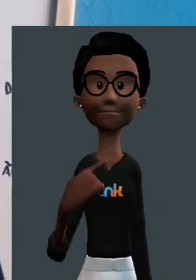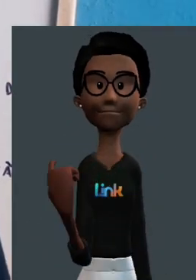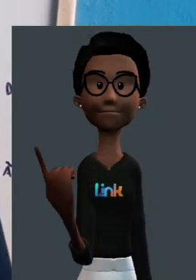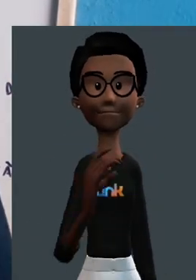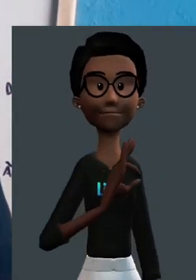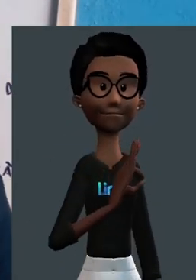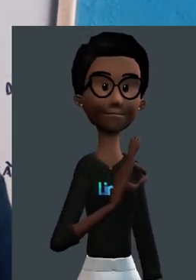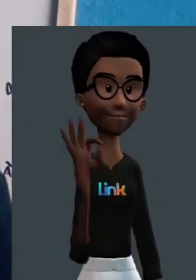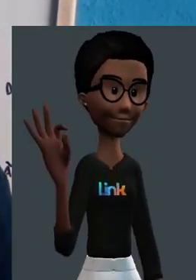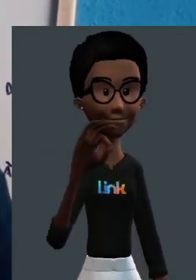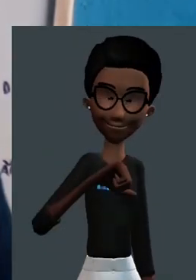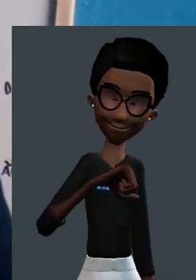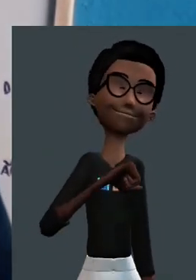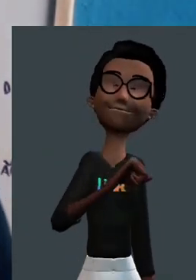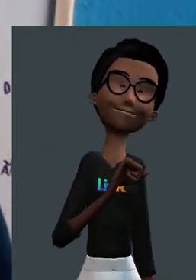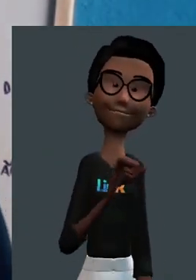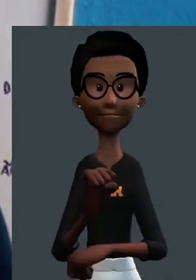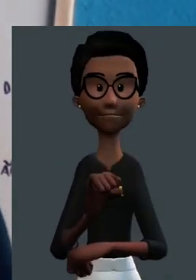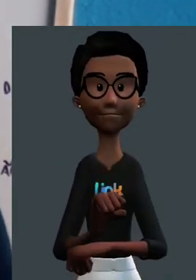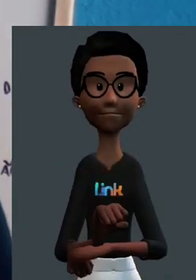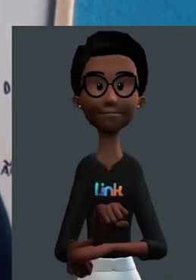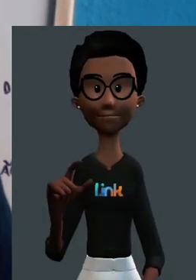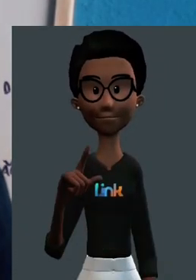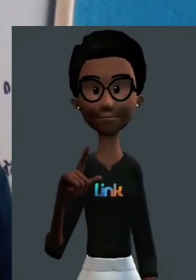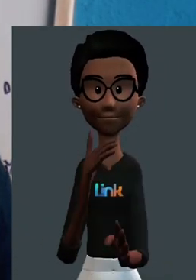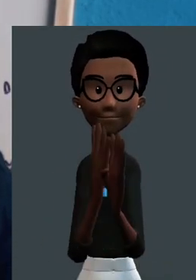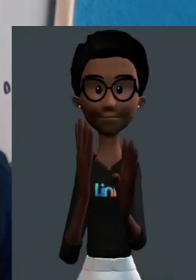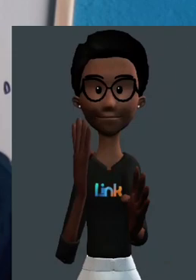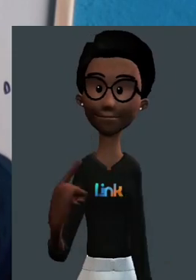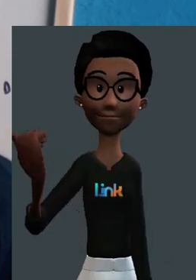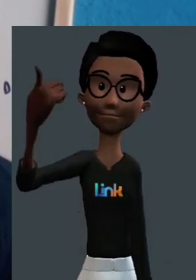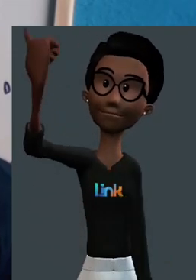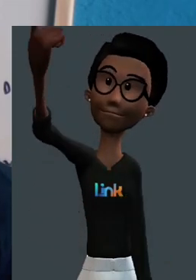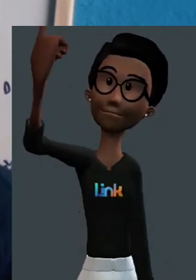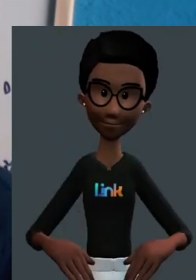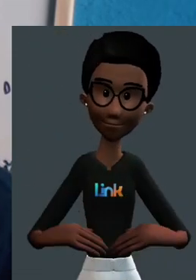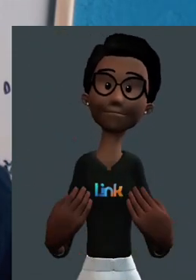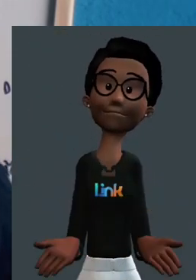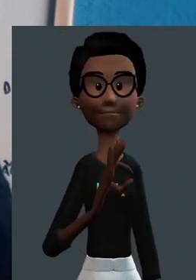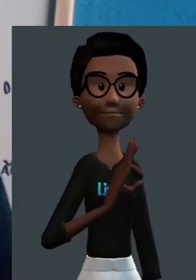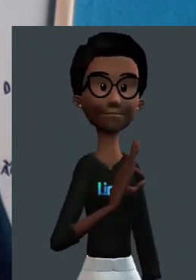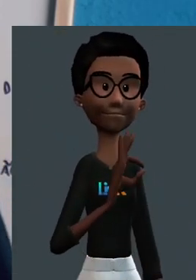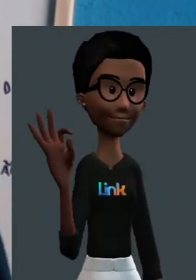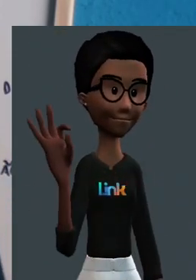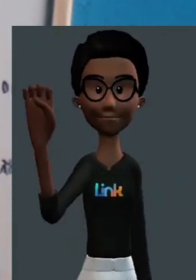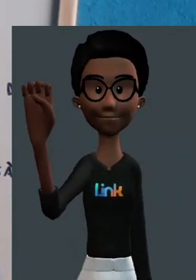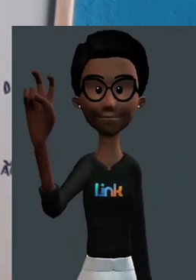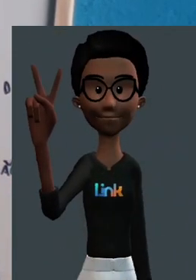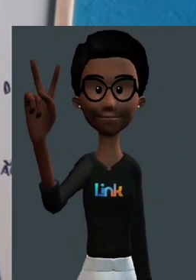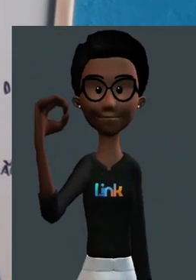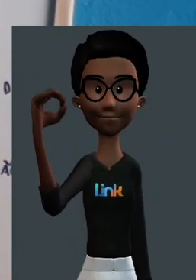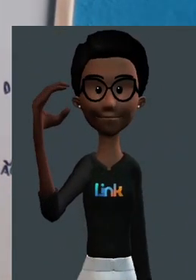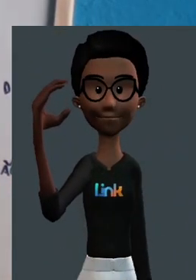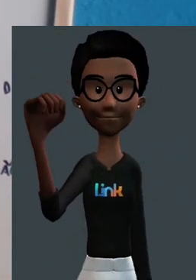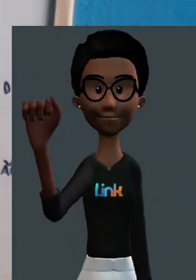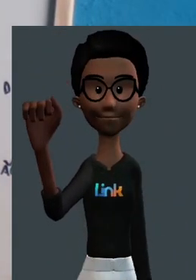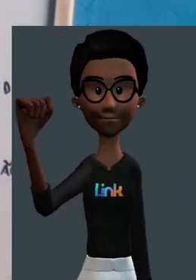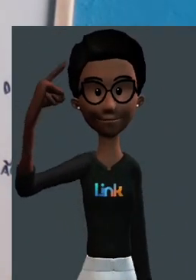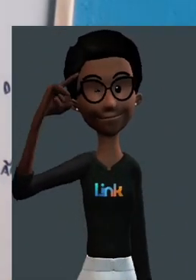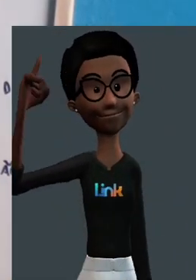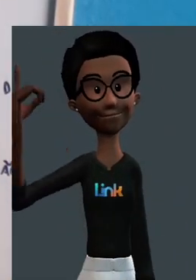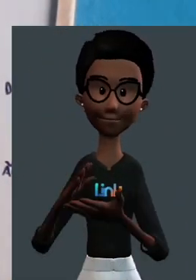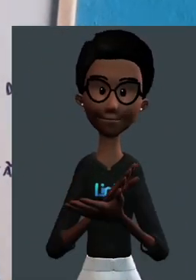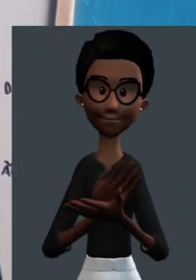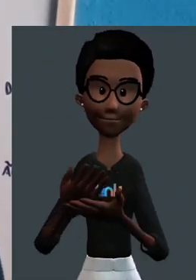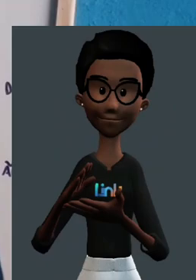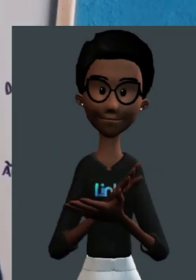contexto. Aqui, por exemplo, ótimo, adoro esperar numa fila gigante. Esse ótimo evoca uma